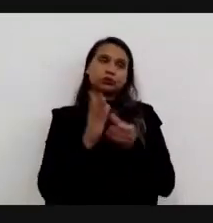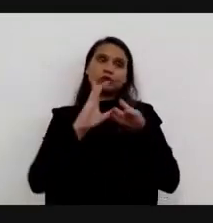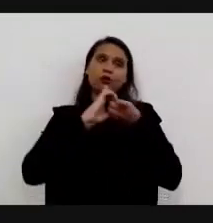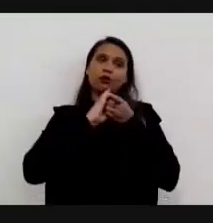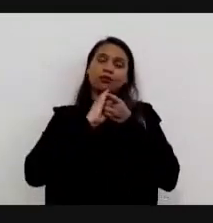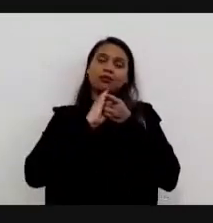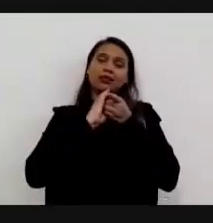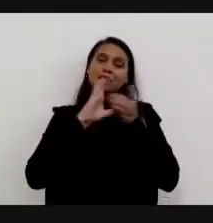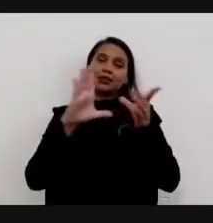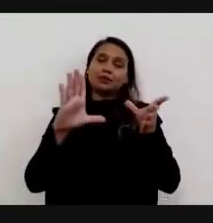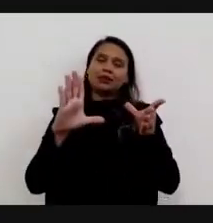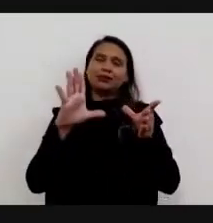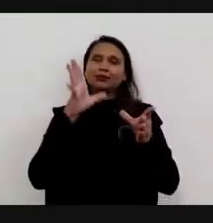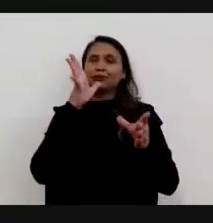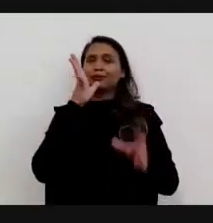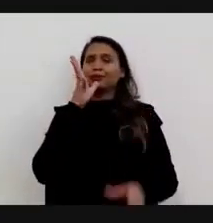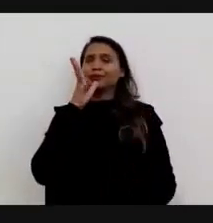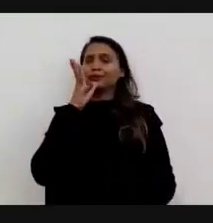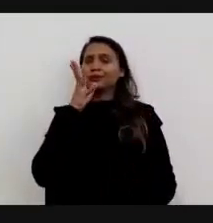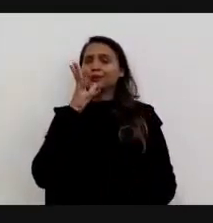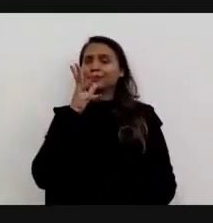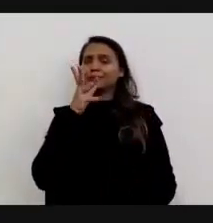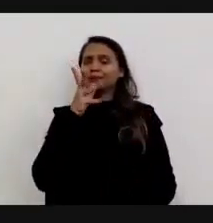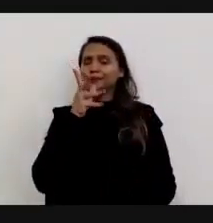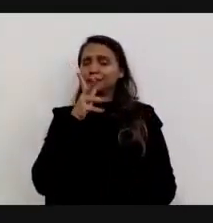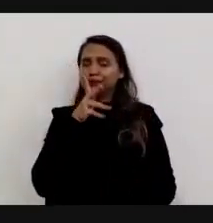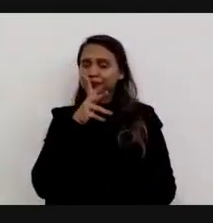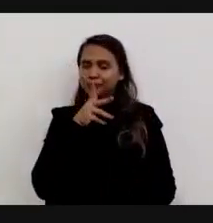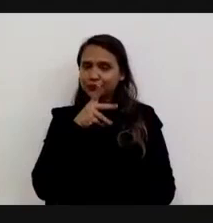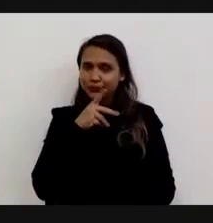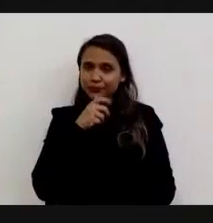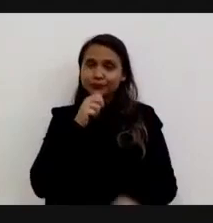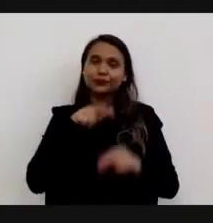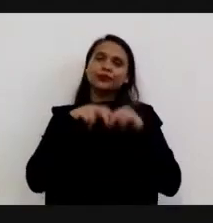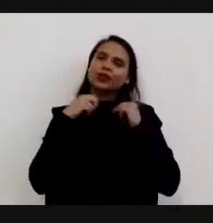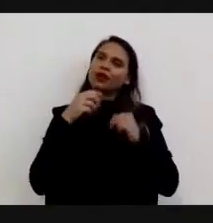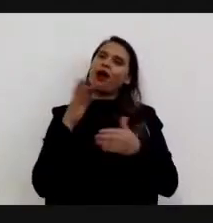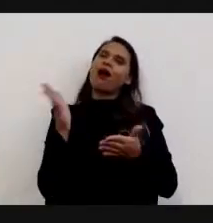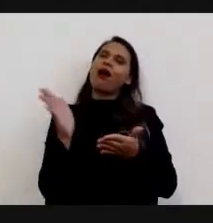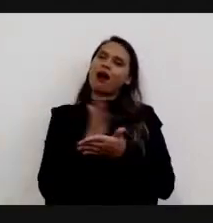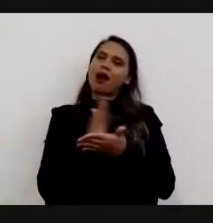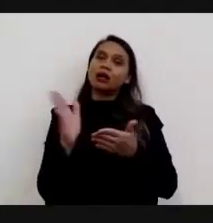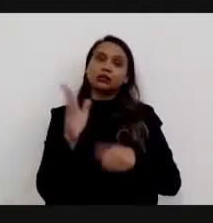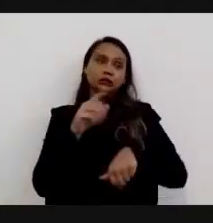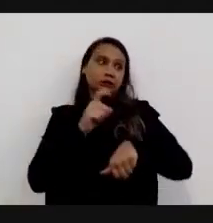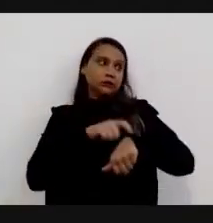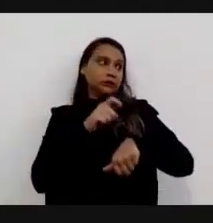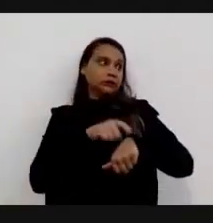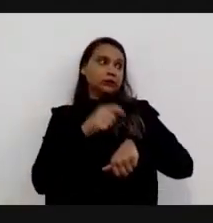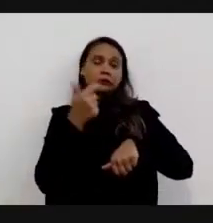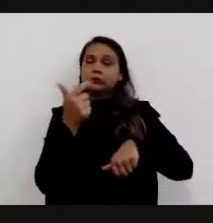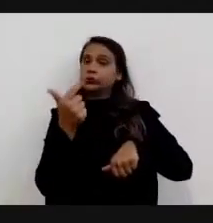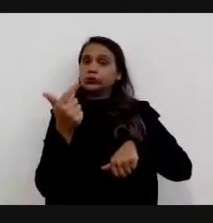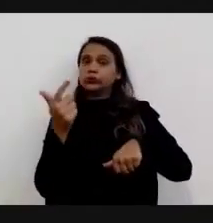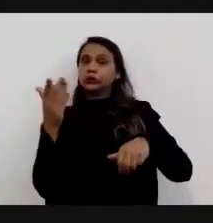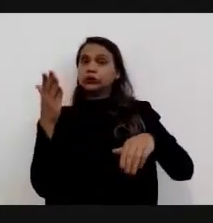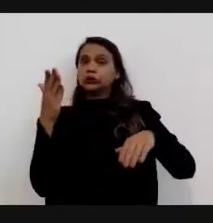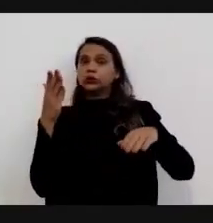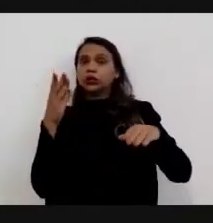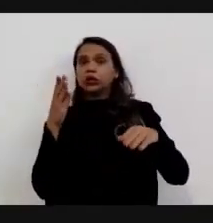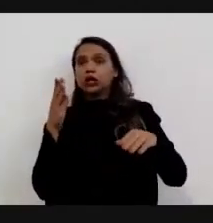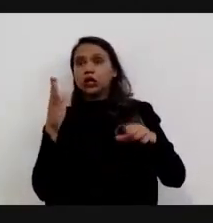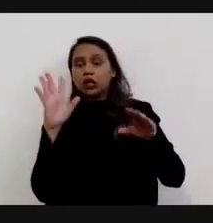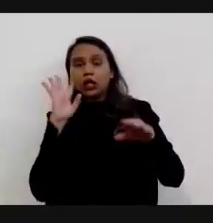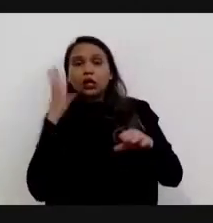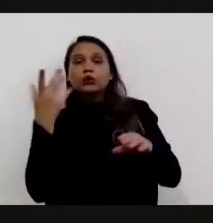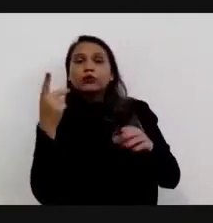demoram para amadurecer. E talvez a gente não tenha tempo para resolver problemas mais emergenciais, e a gente